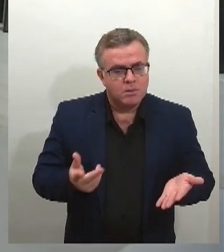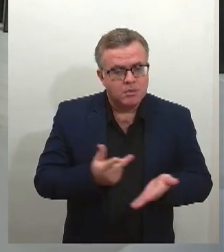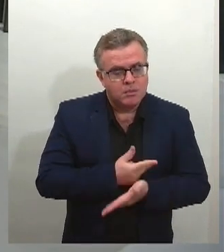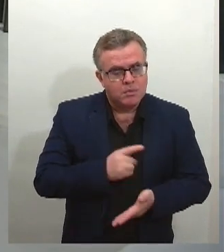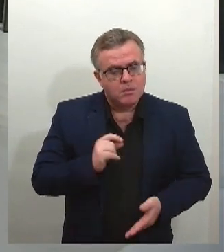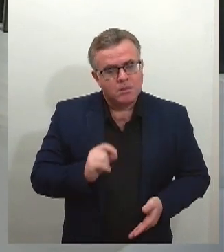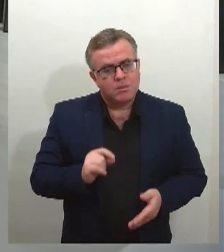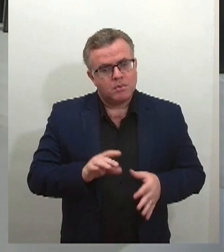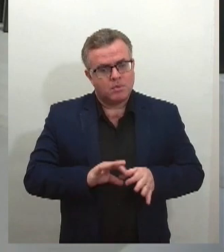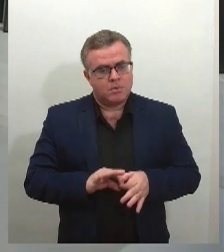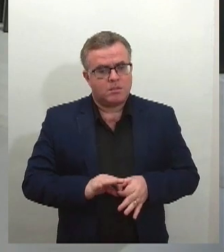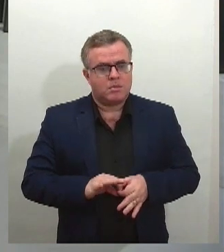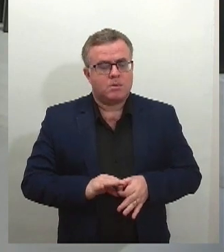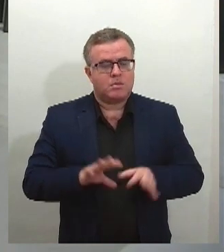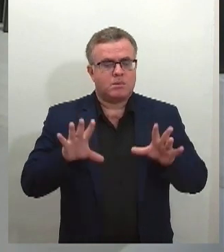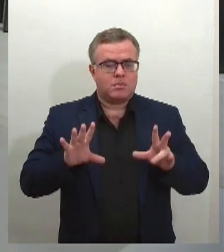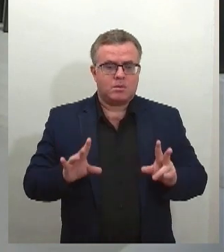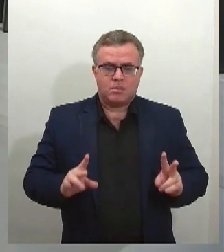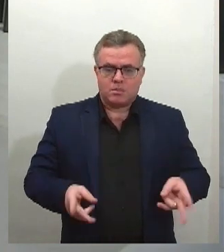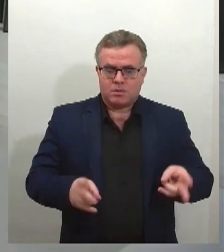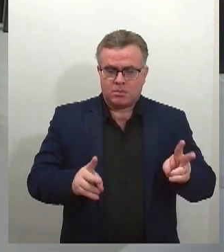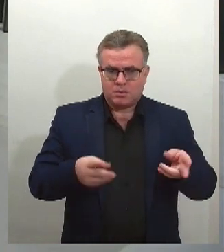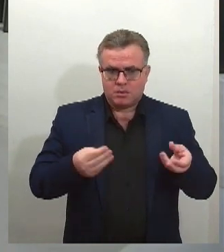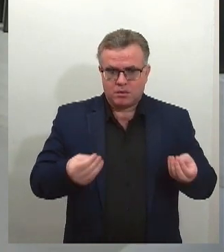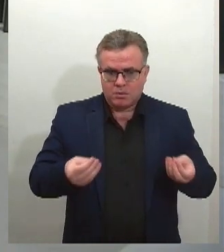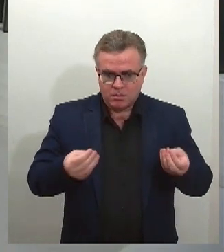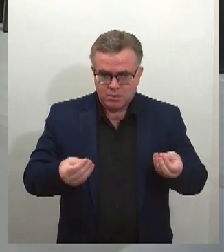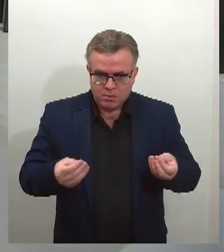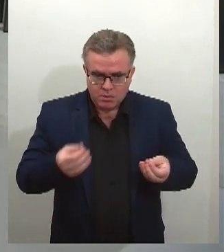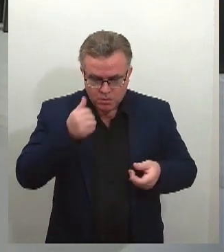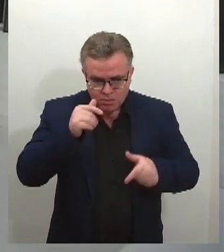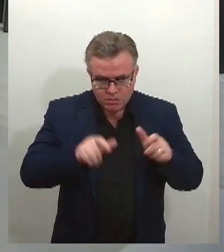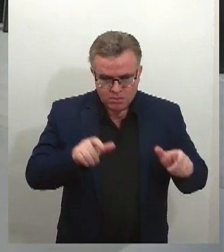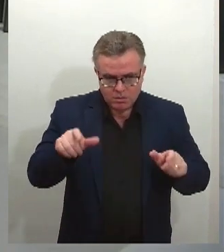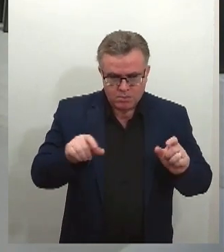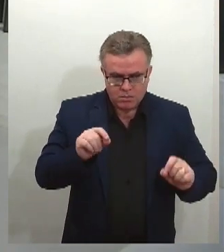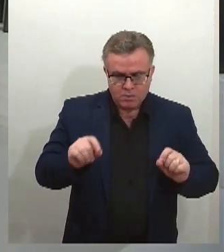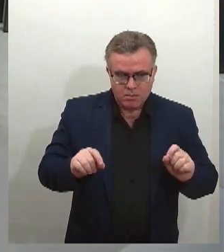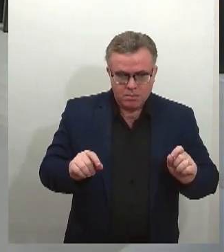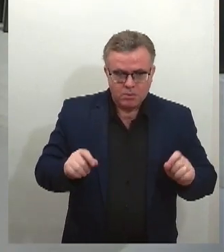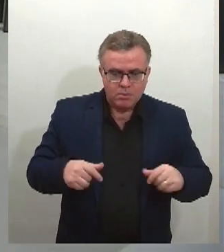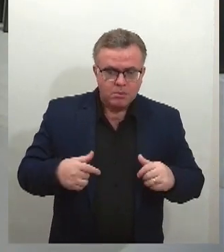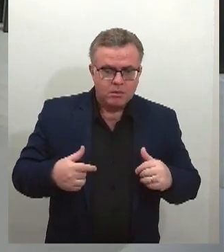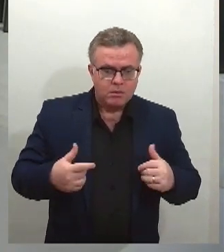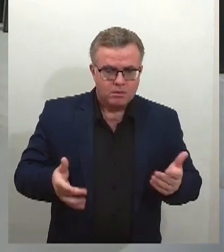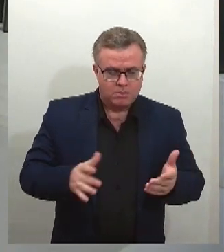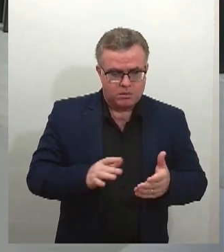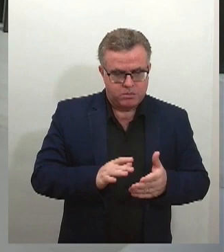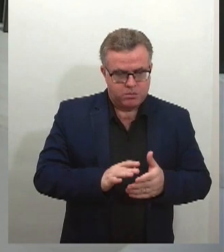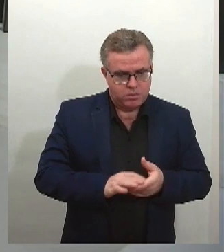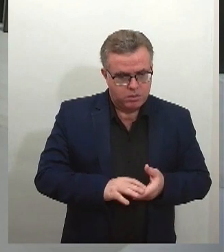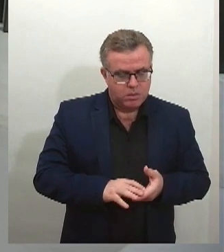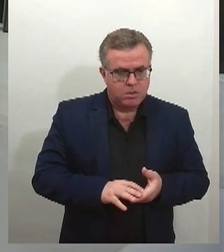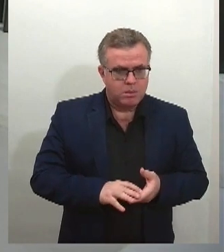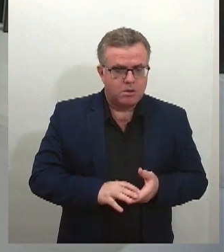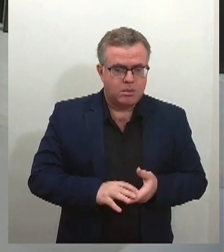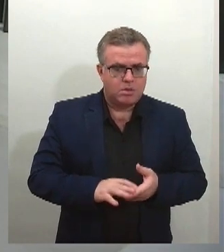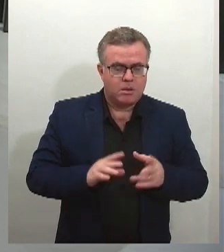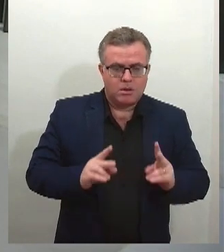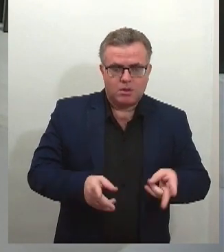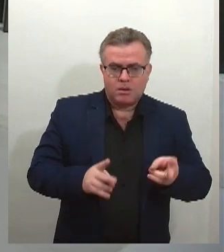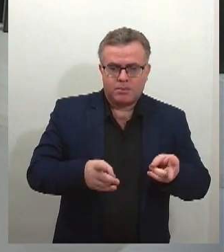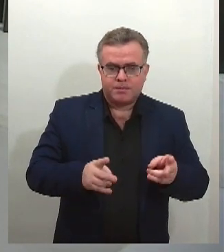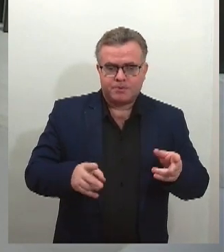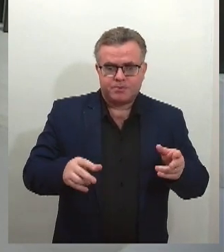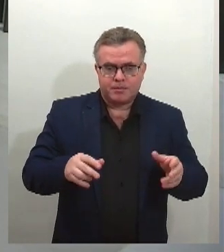disponibilidade, vamos dizer assim, dessa mulher ou desse jovem, né, desse rapaz também desenvolver o HPV ao longo da